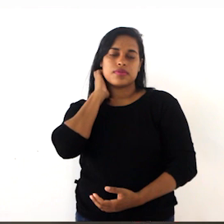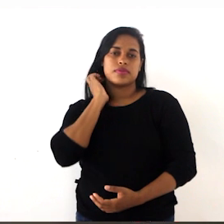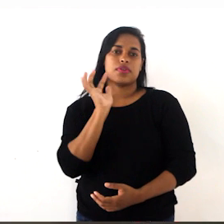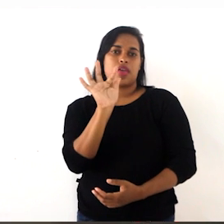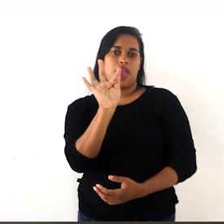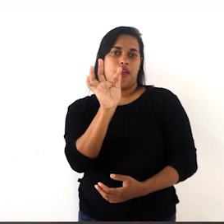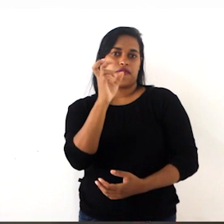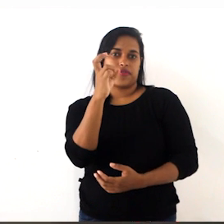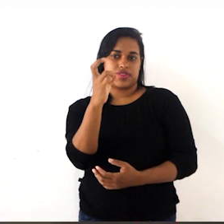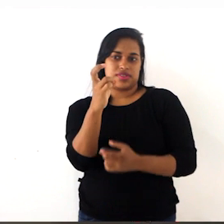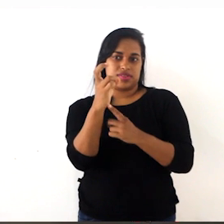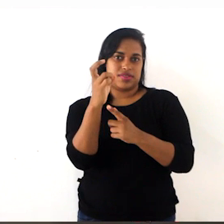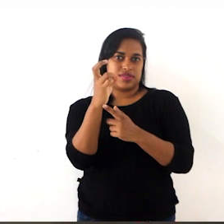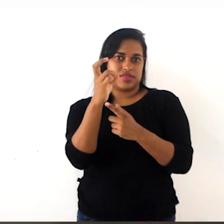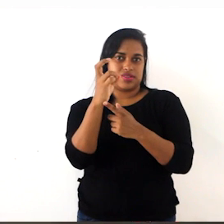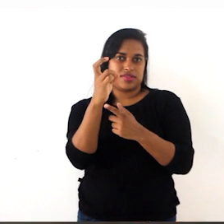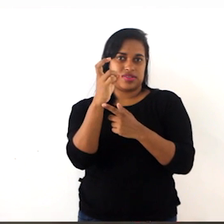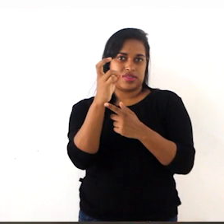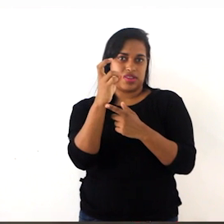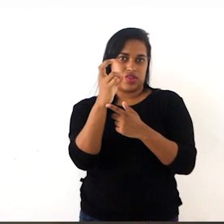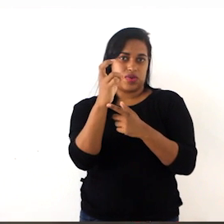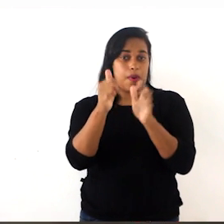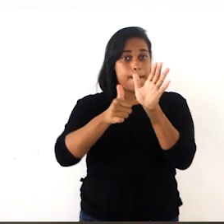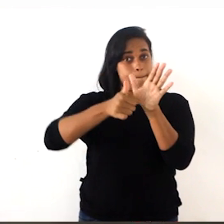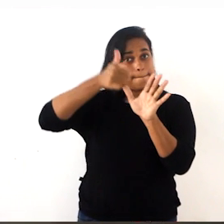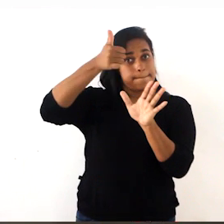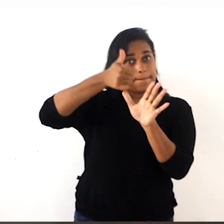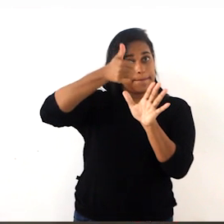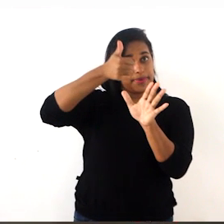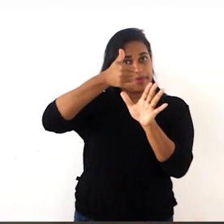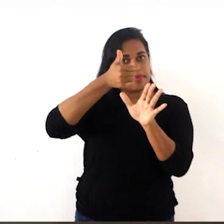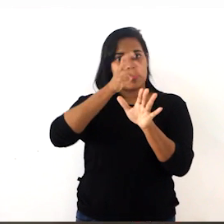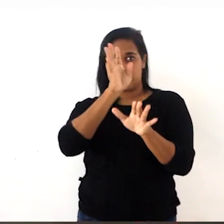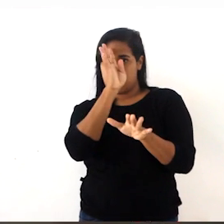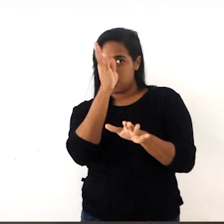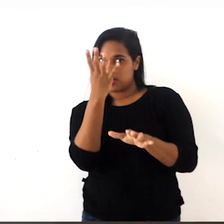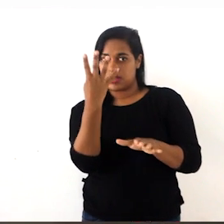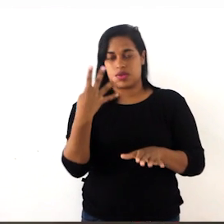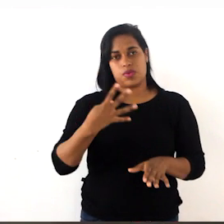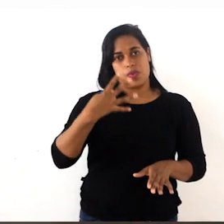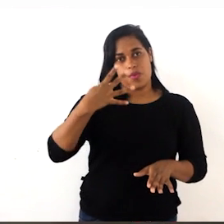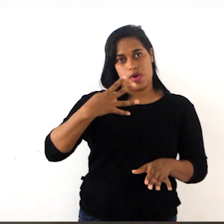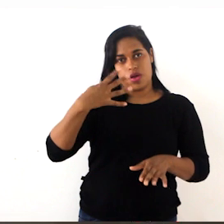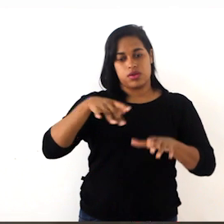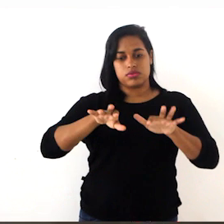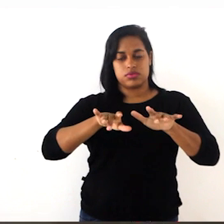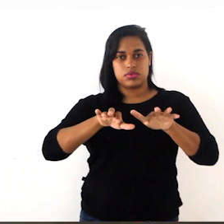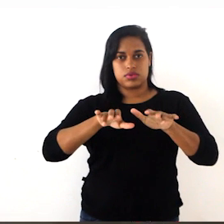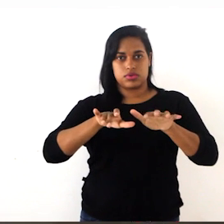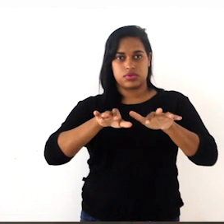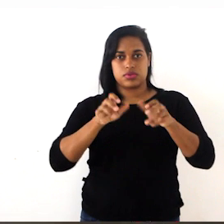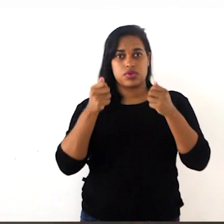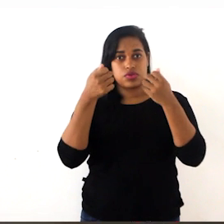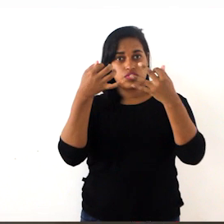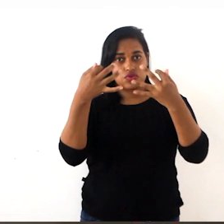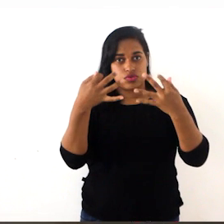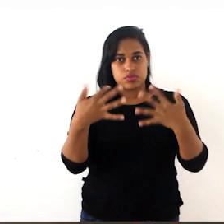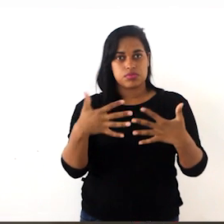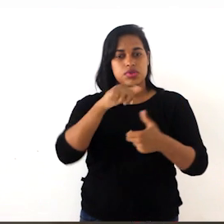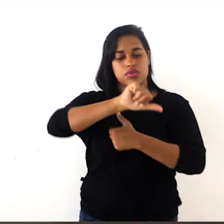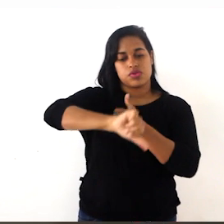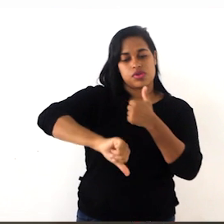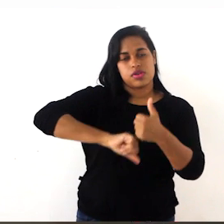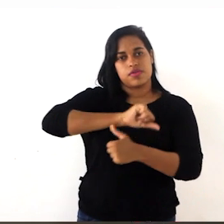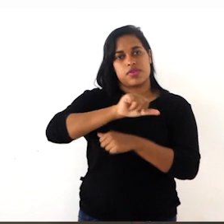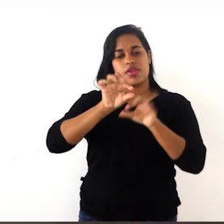F5, observe que ele deu, eu chamei primeiro a função, ele deu o resultado 4, né, ele escreveu, e ele diz que a variável é indefinida na